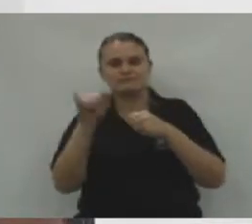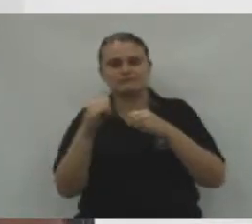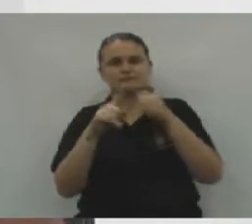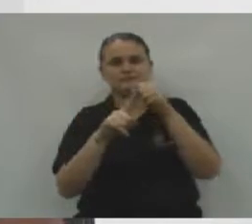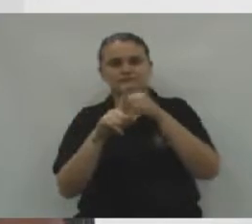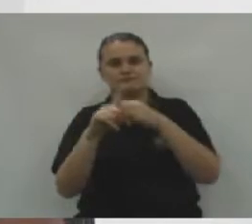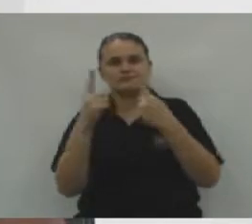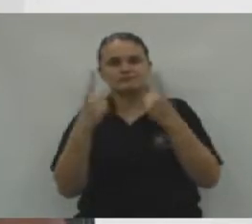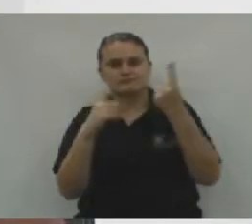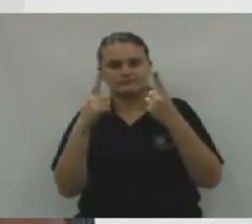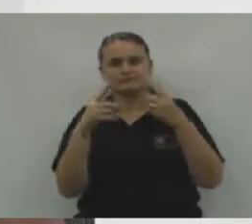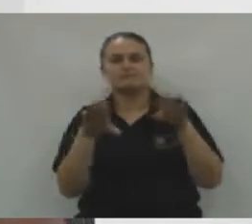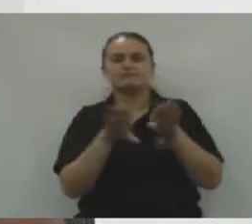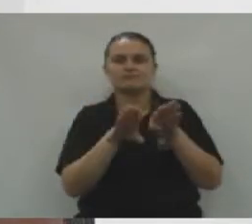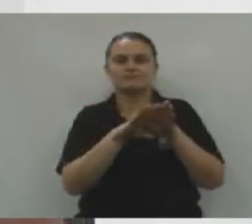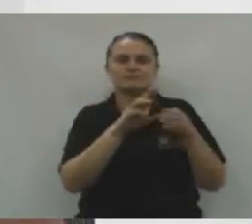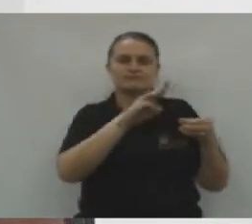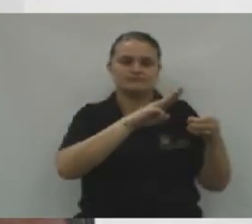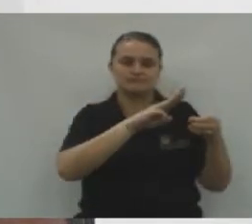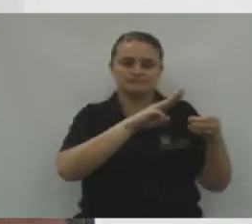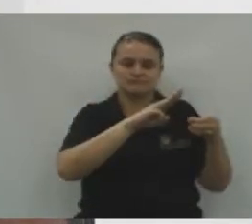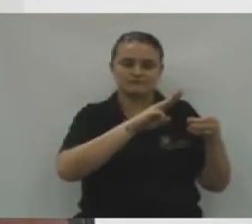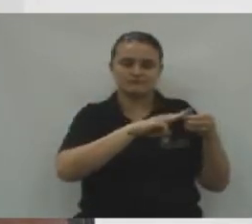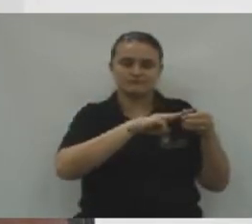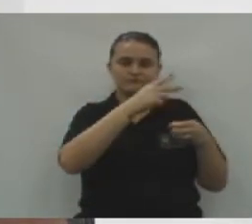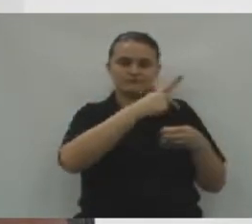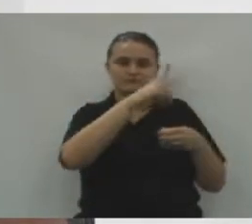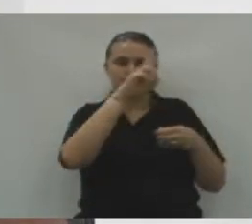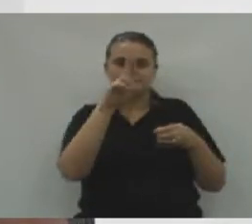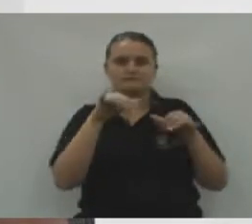mercados é no município de Porto União.